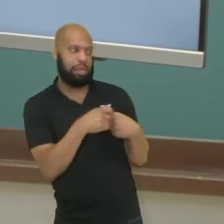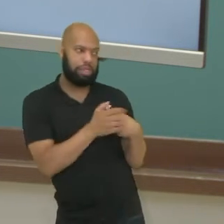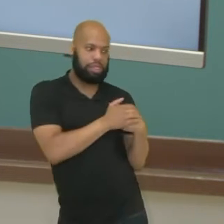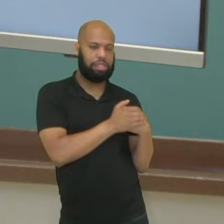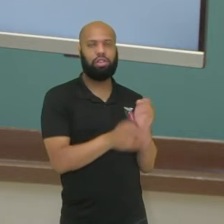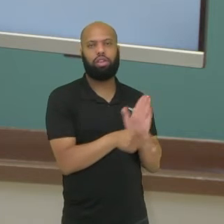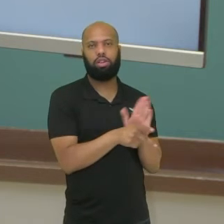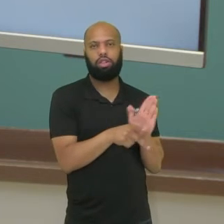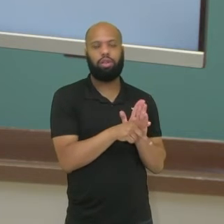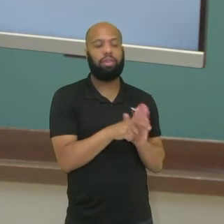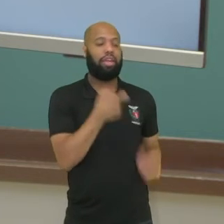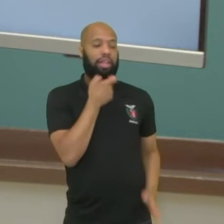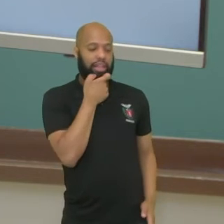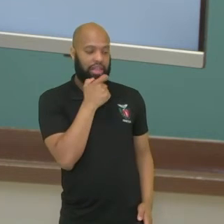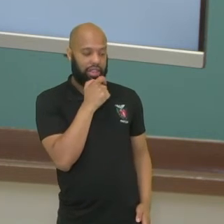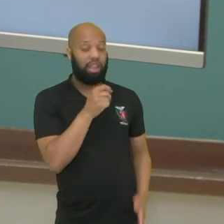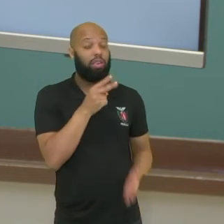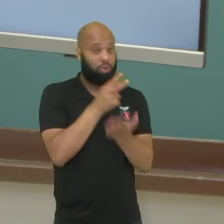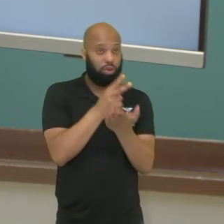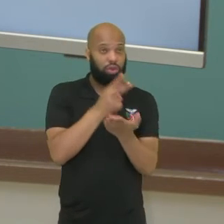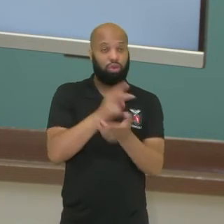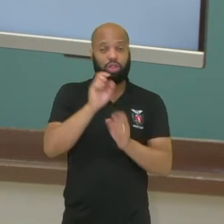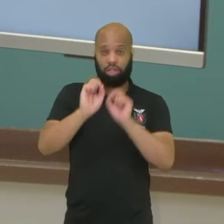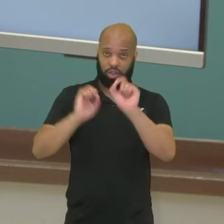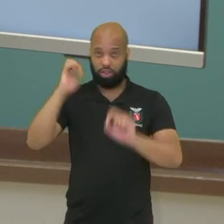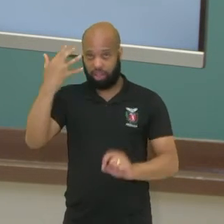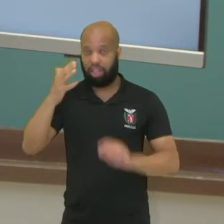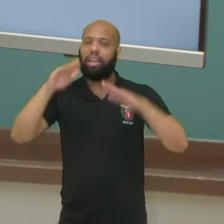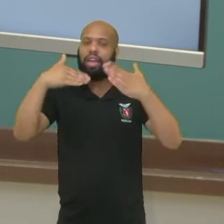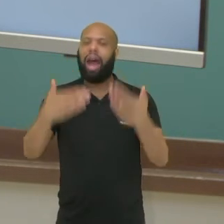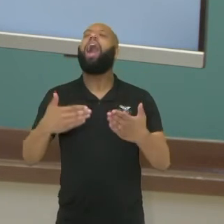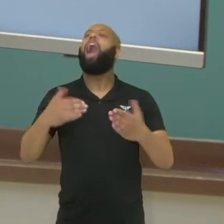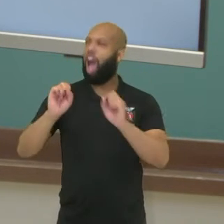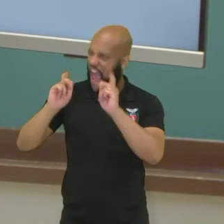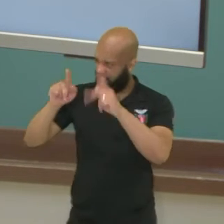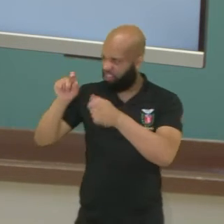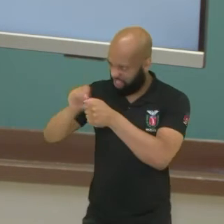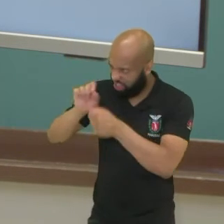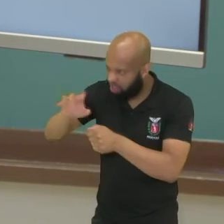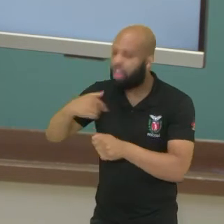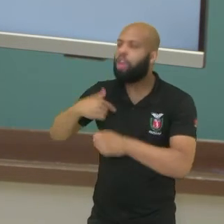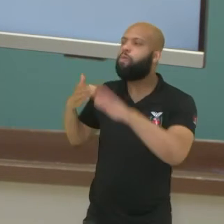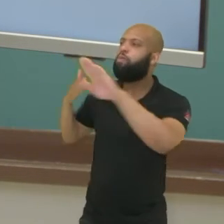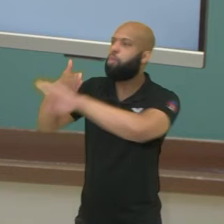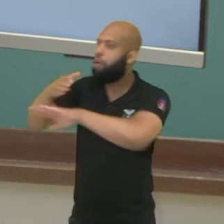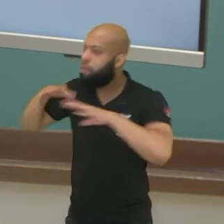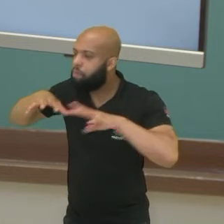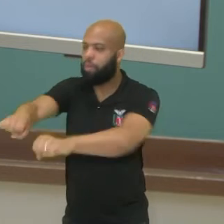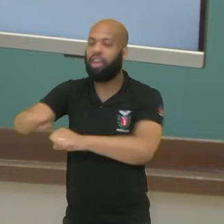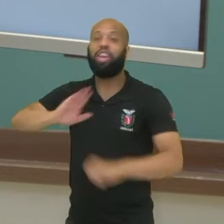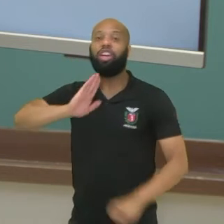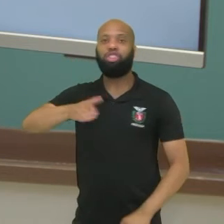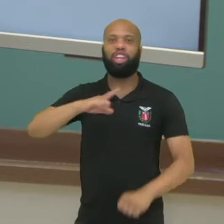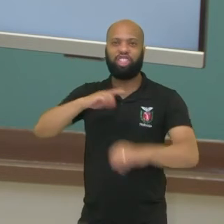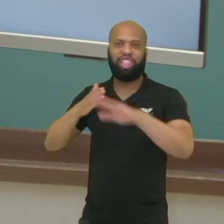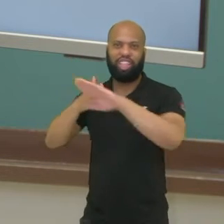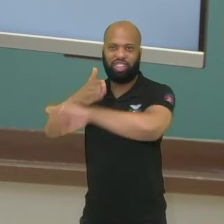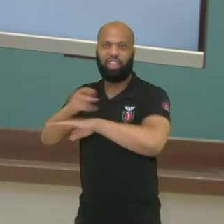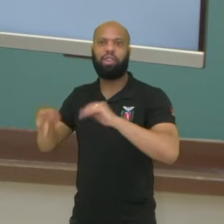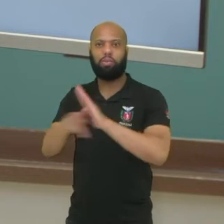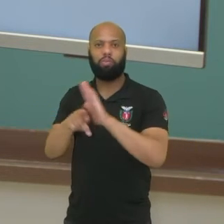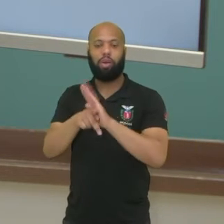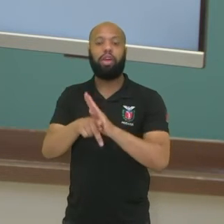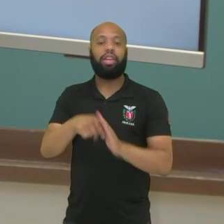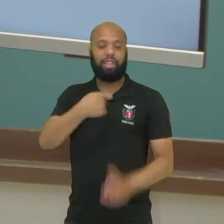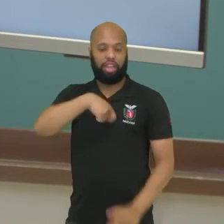Ao continuar esse comércio com a Inglaterra, Napoleão invade esses países, né? Ele já havia invadido a Espanha,